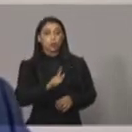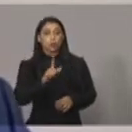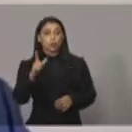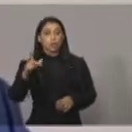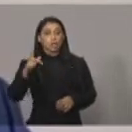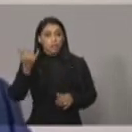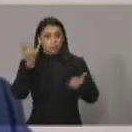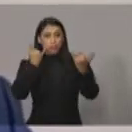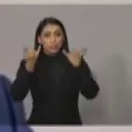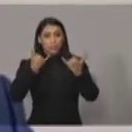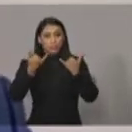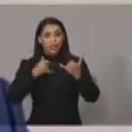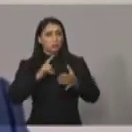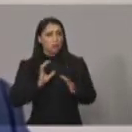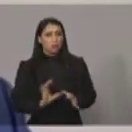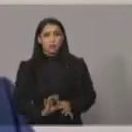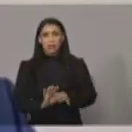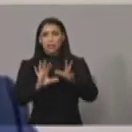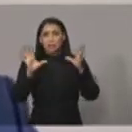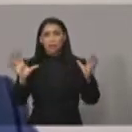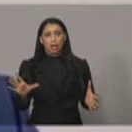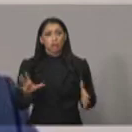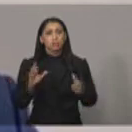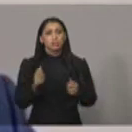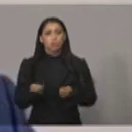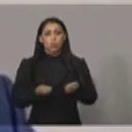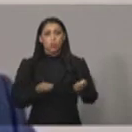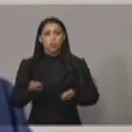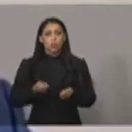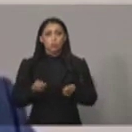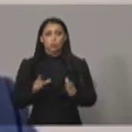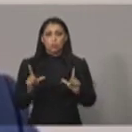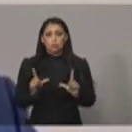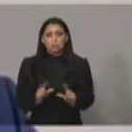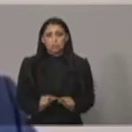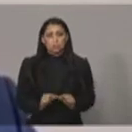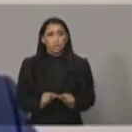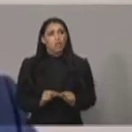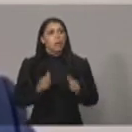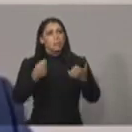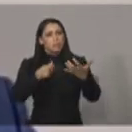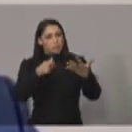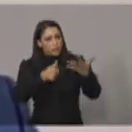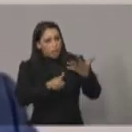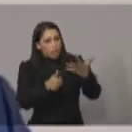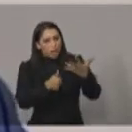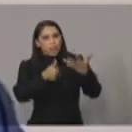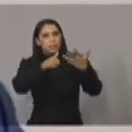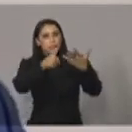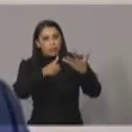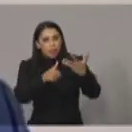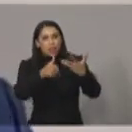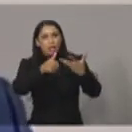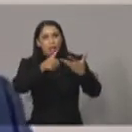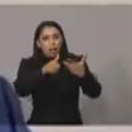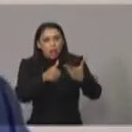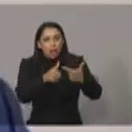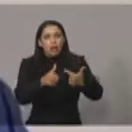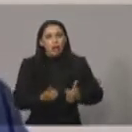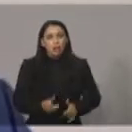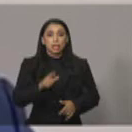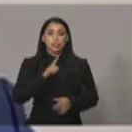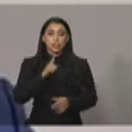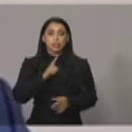com desproporcional liberdade e reduzidos controle e transparência, sem avaliar, caso a caso, se cada requisição de acesso a dados realmente